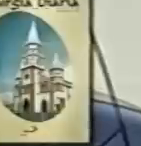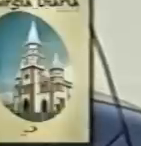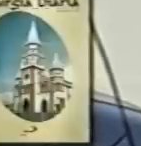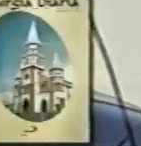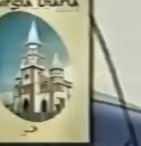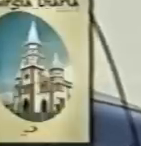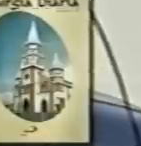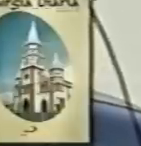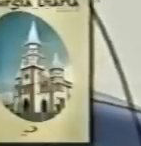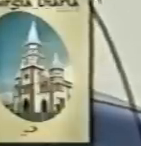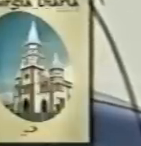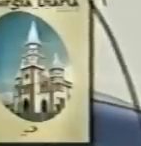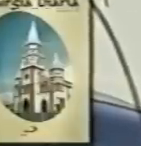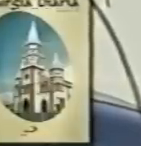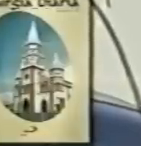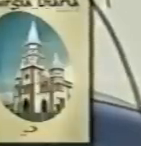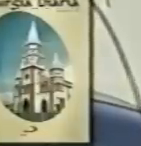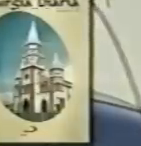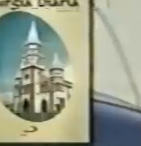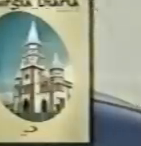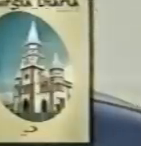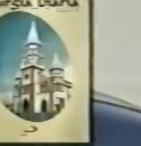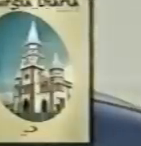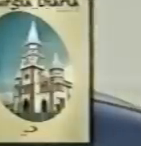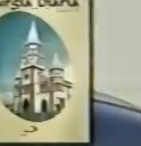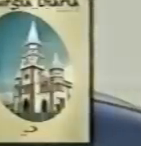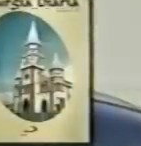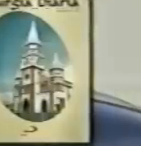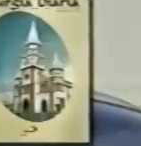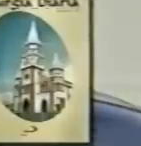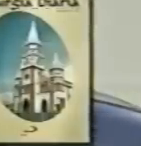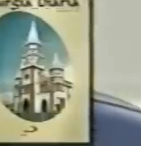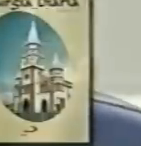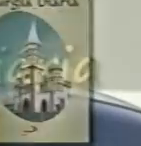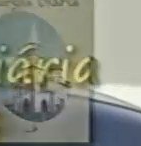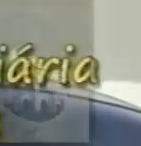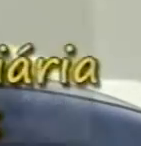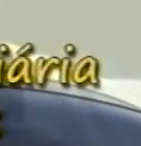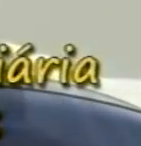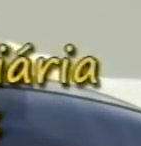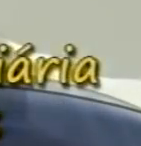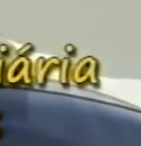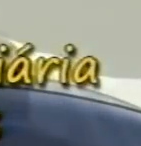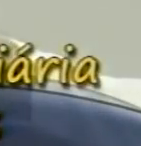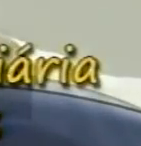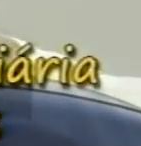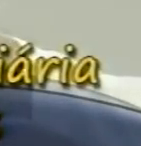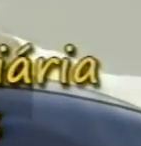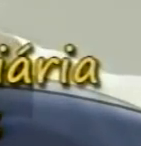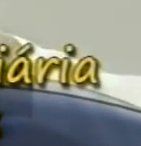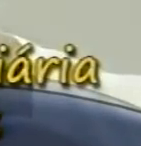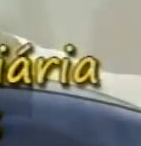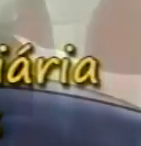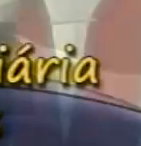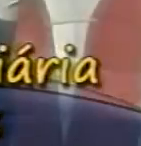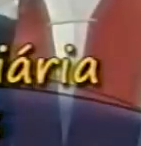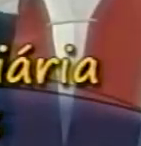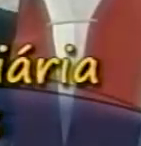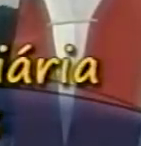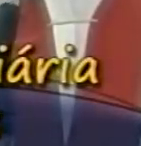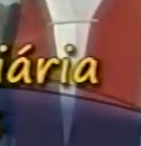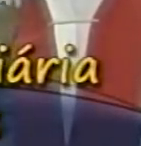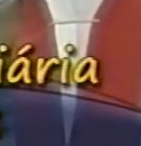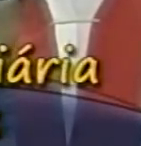0800 16 40 11 em horário comercial. Liturgia Diária é